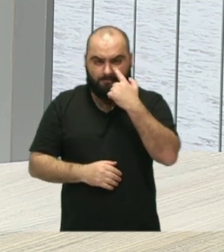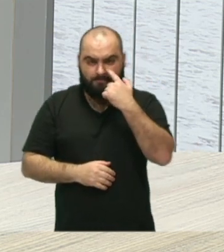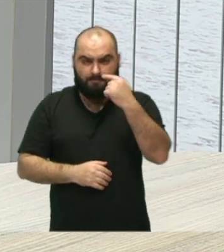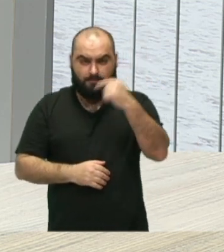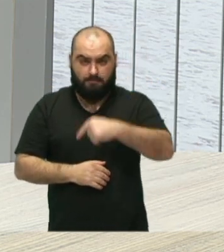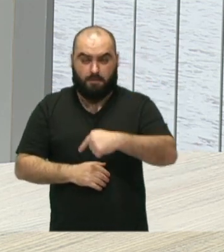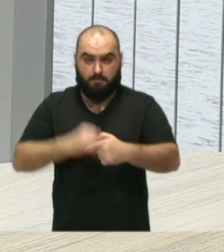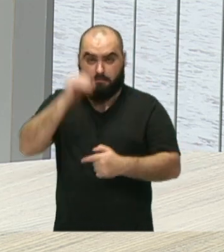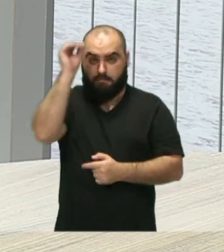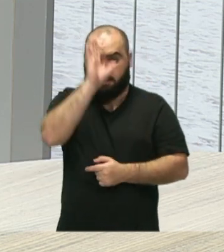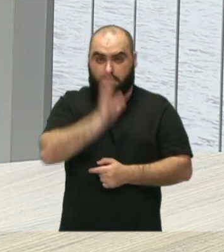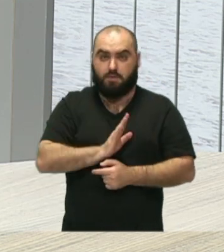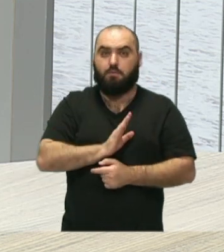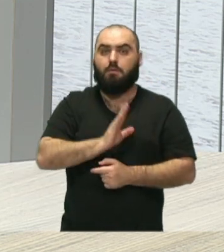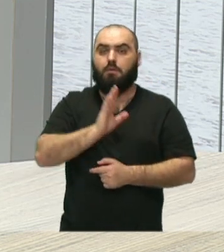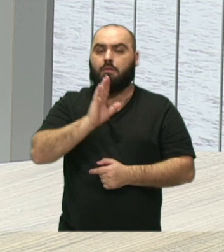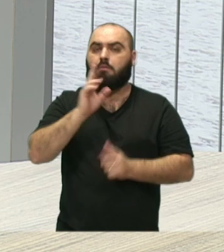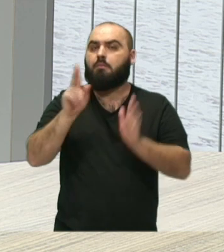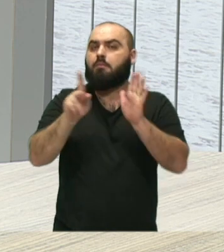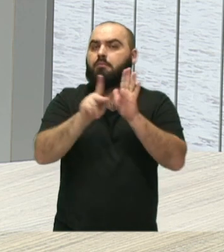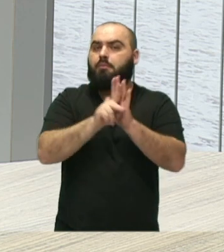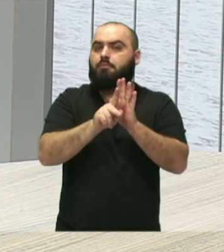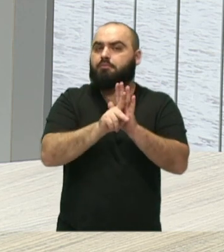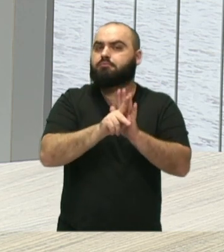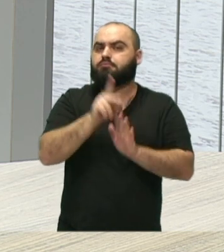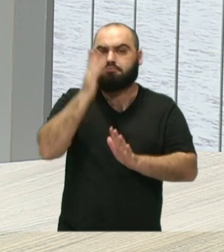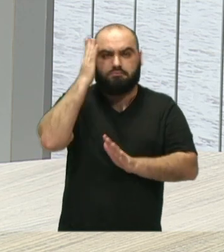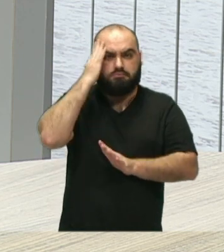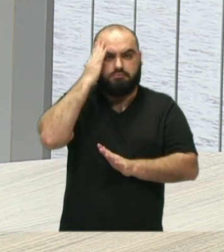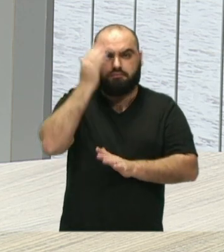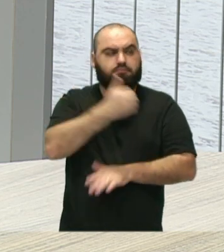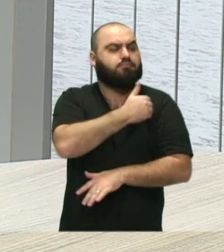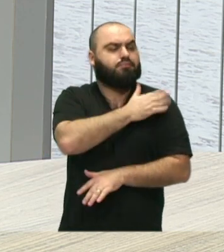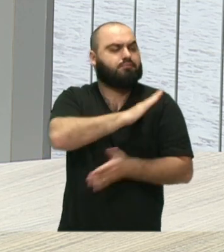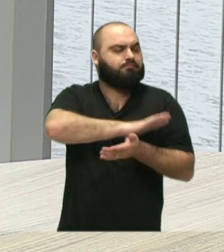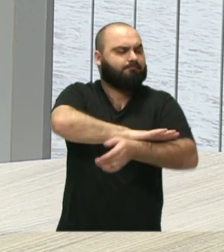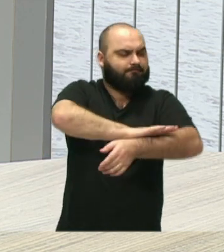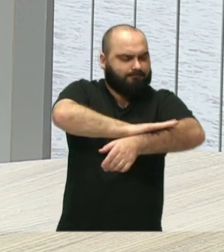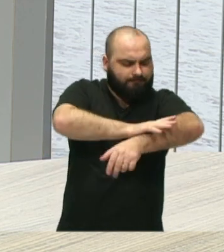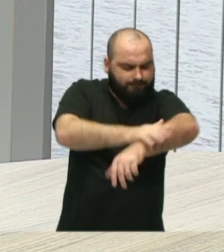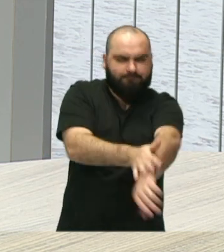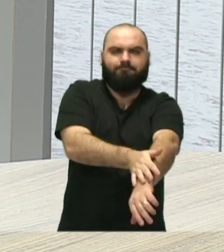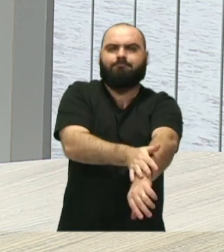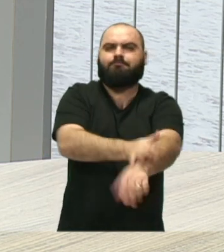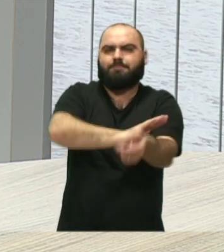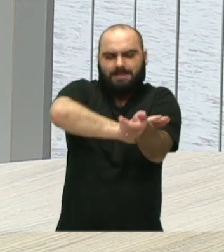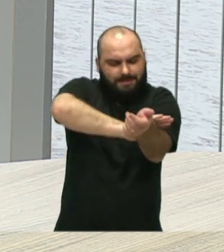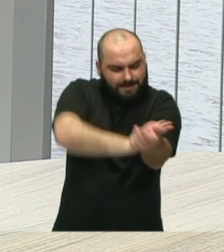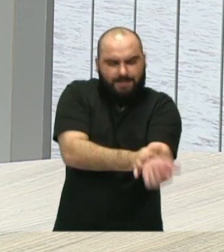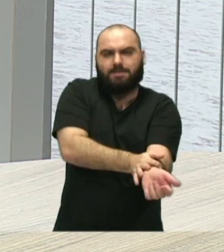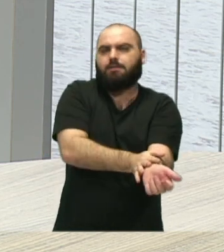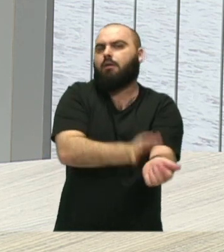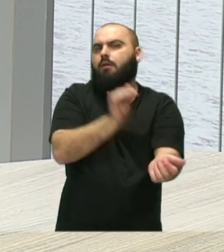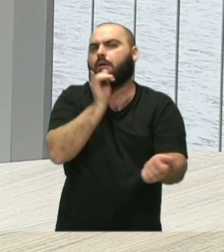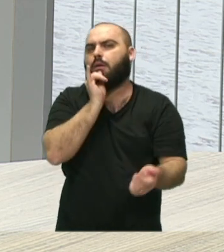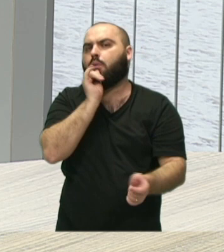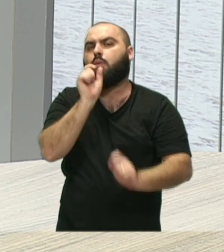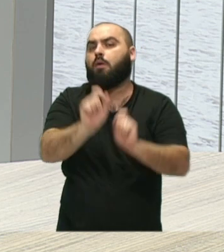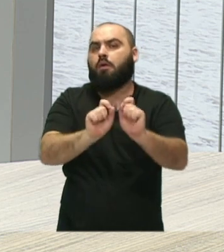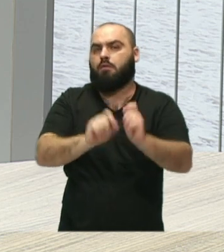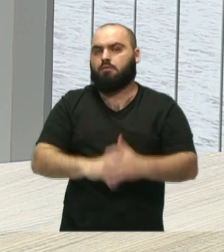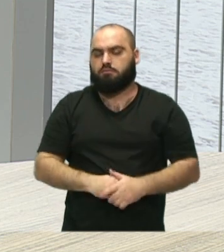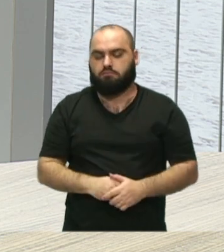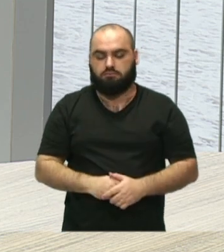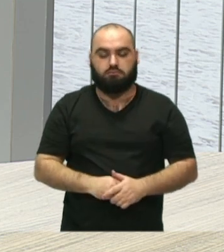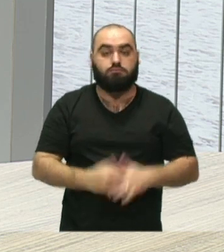Brasil? Ele foi construído de uma maneira muito subjetiva. E a linguagem, ela reforça o processo de educação